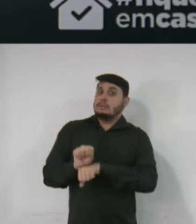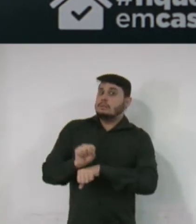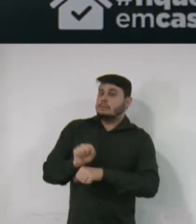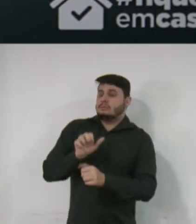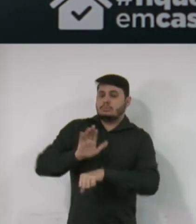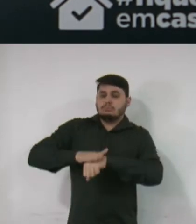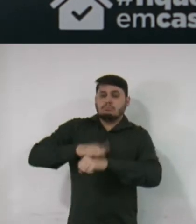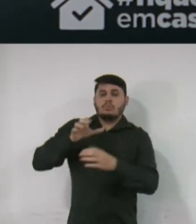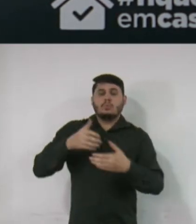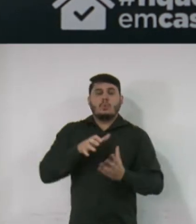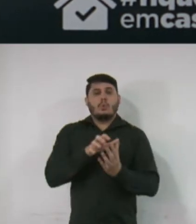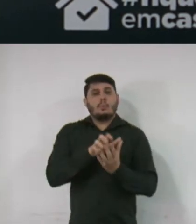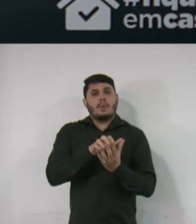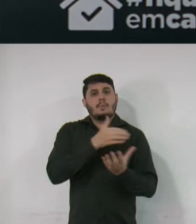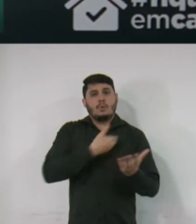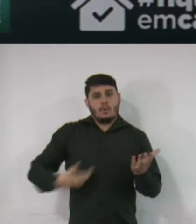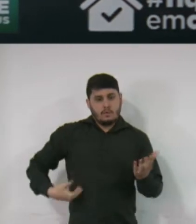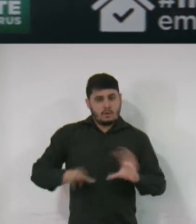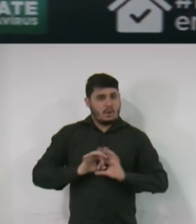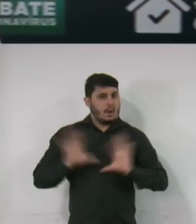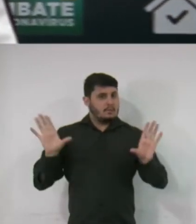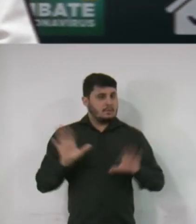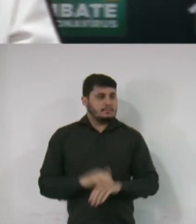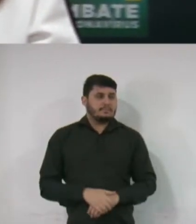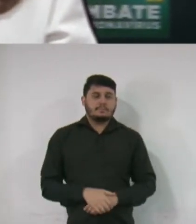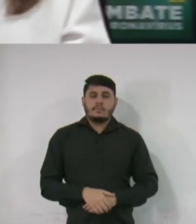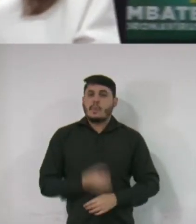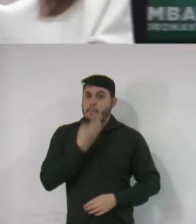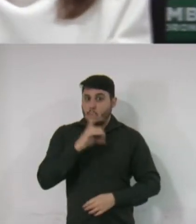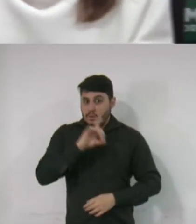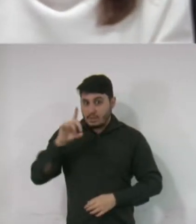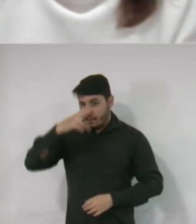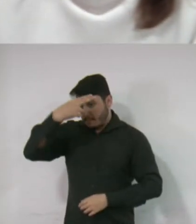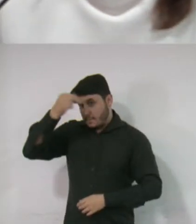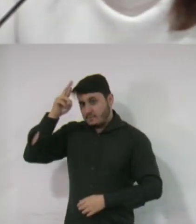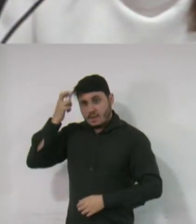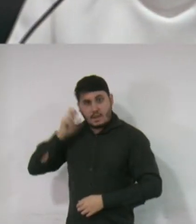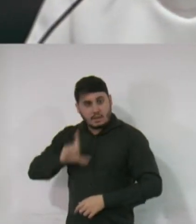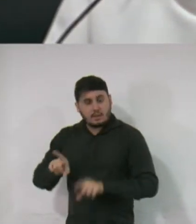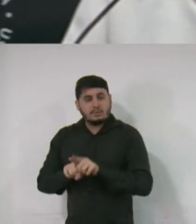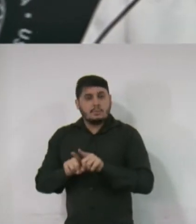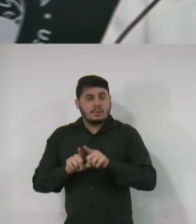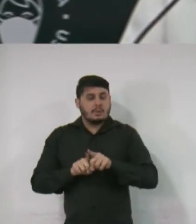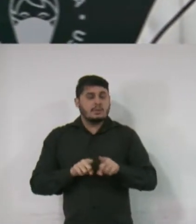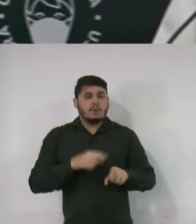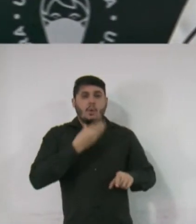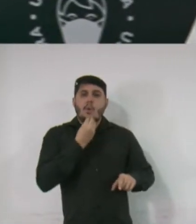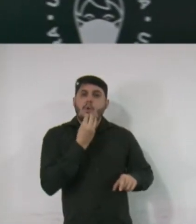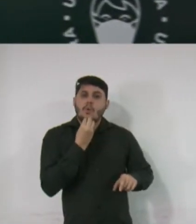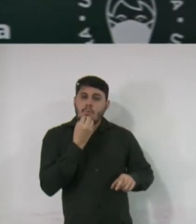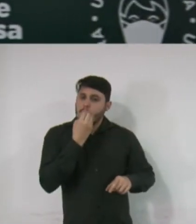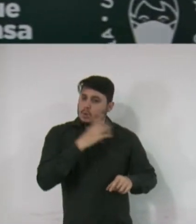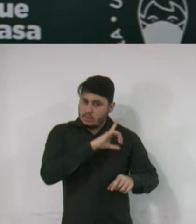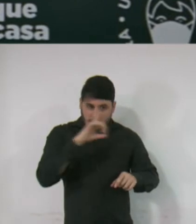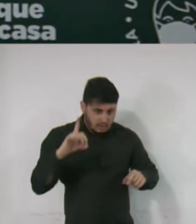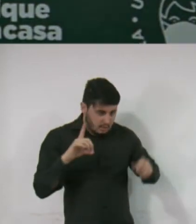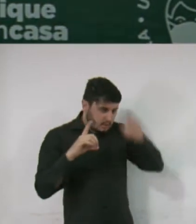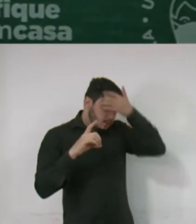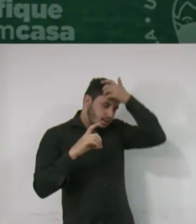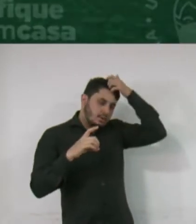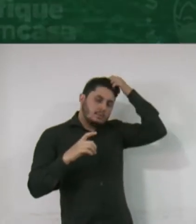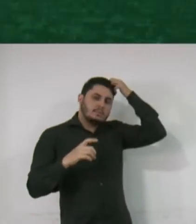Feira da Sulanca. Bom dia, prefeita. Bom dia, Francisco. Como a própria prefeita comentou, o